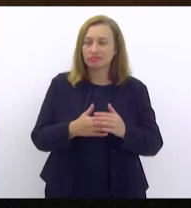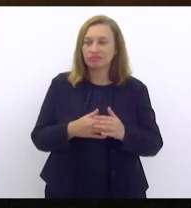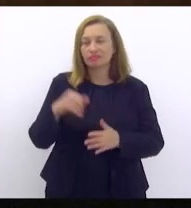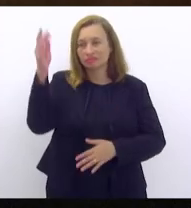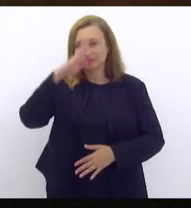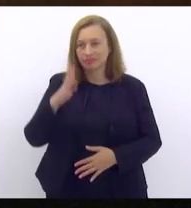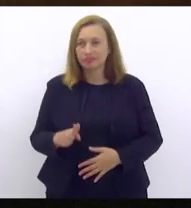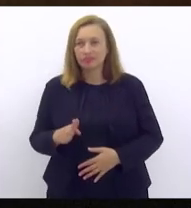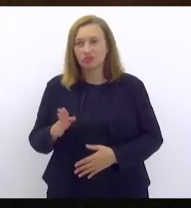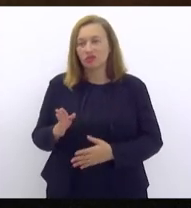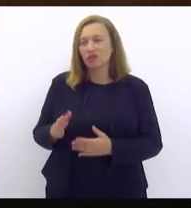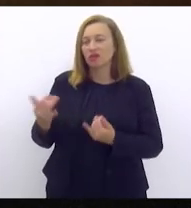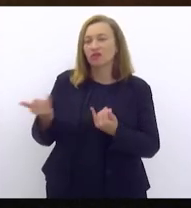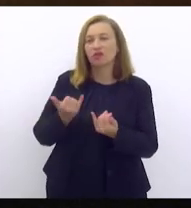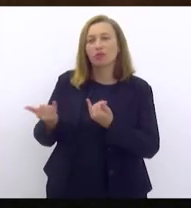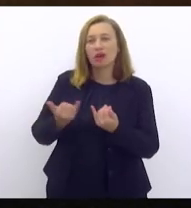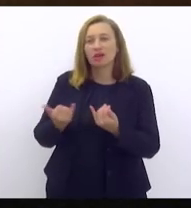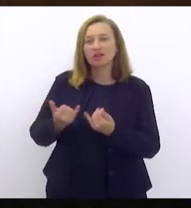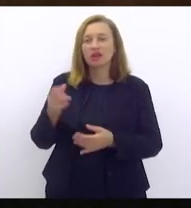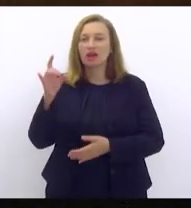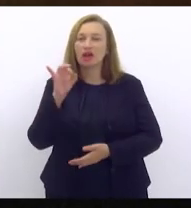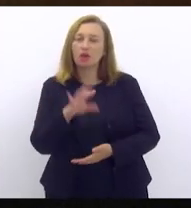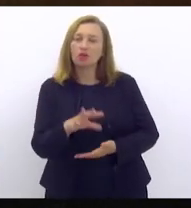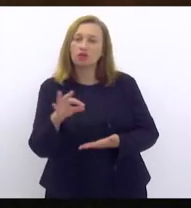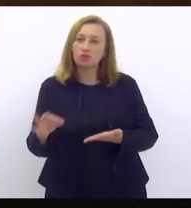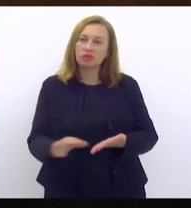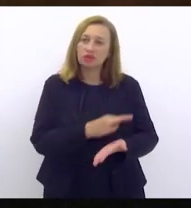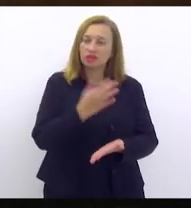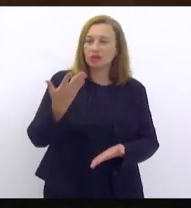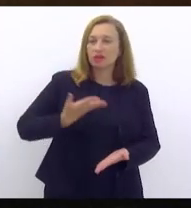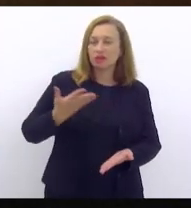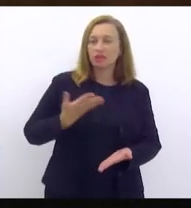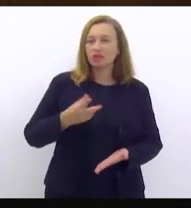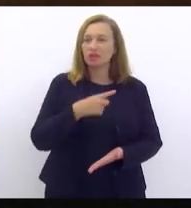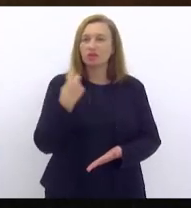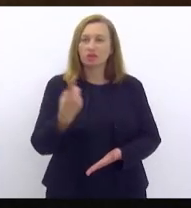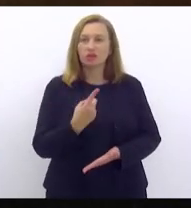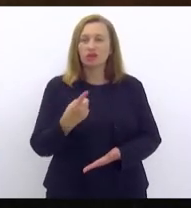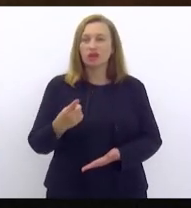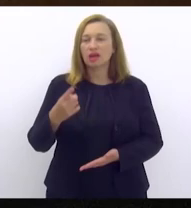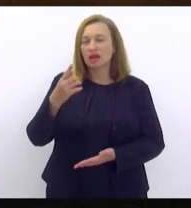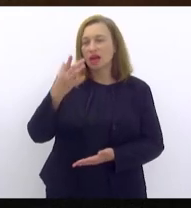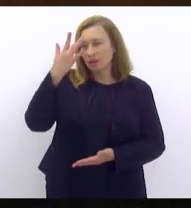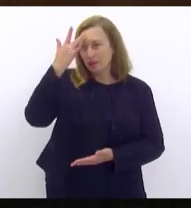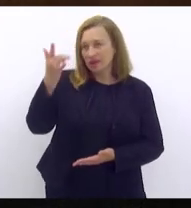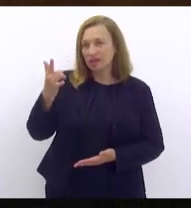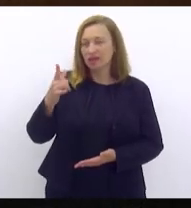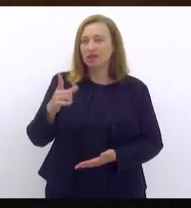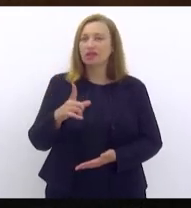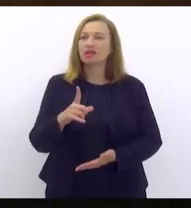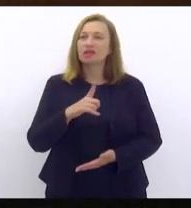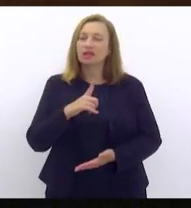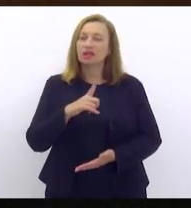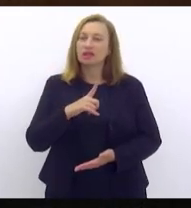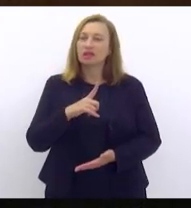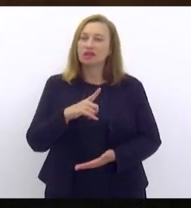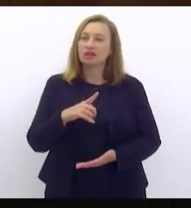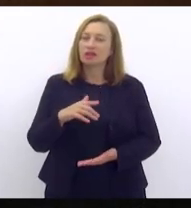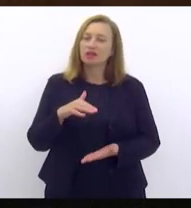acabei de coletar aqui a última assinatura do colega nosso deputado, onde, a partir de amanhã, estaremos exercendo a